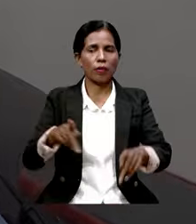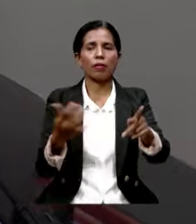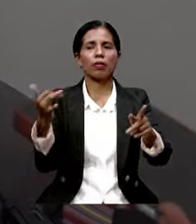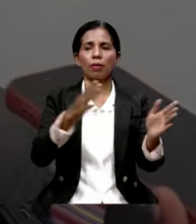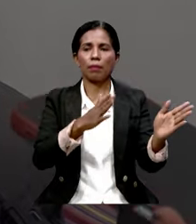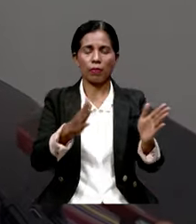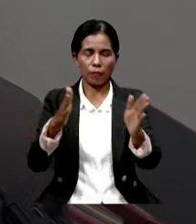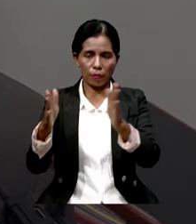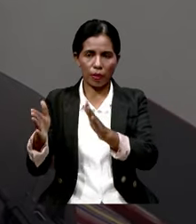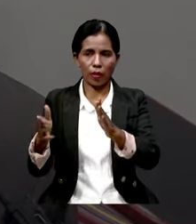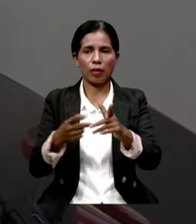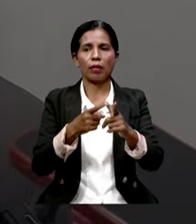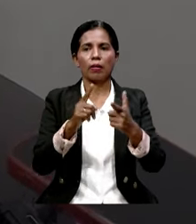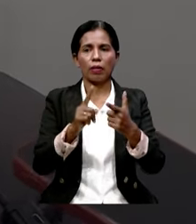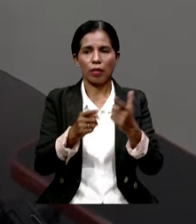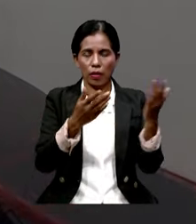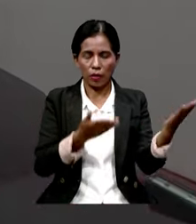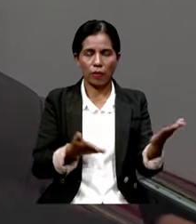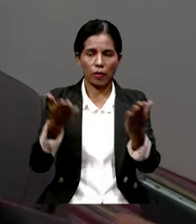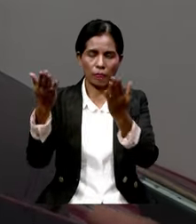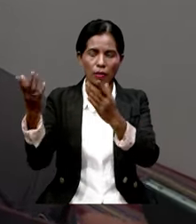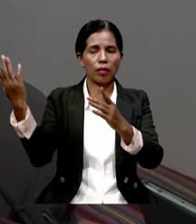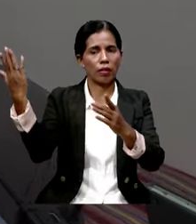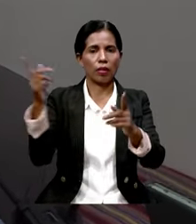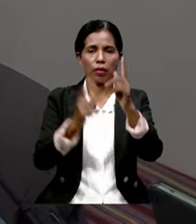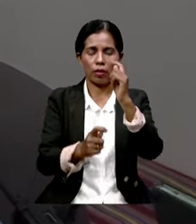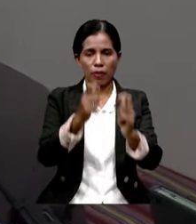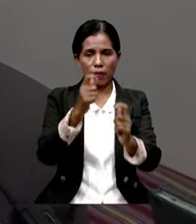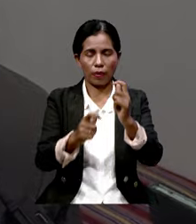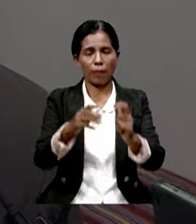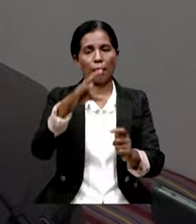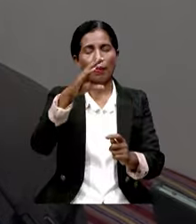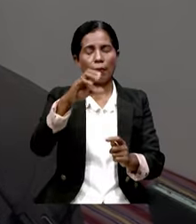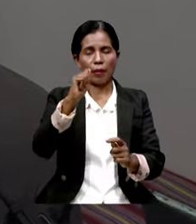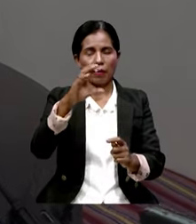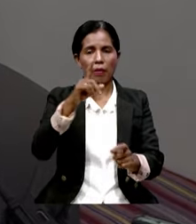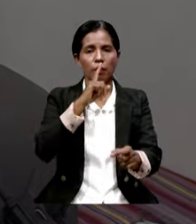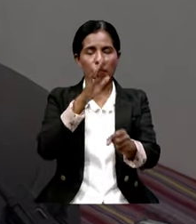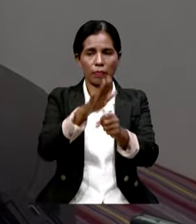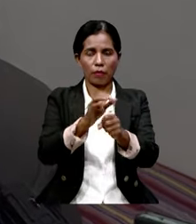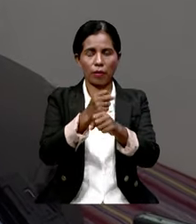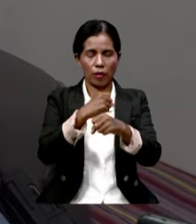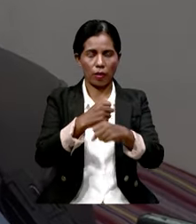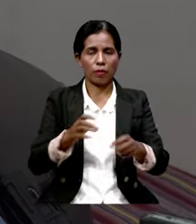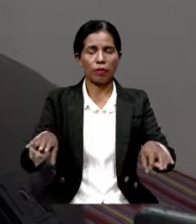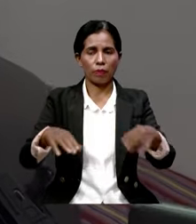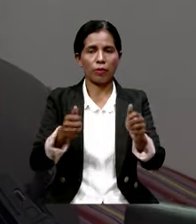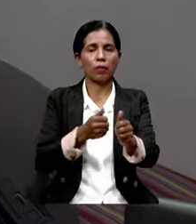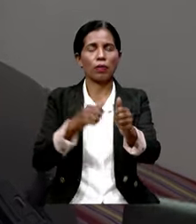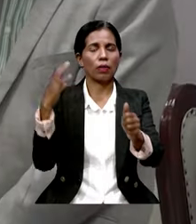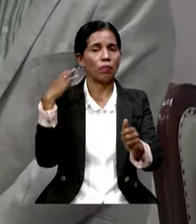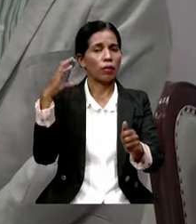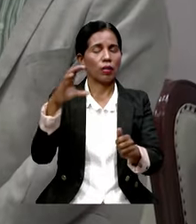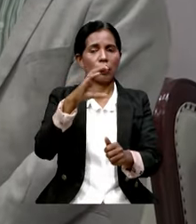preparar acusação lor ba iha tribunal. Comissário Fonnier promete se ao serviço de competência CACNIAN,